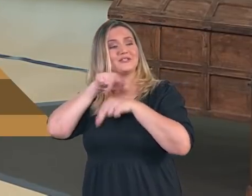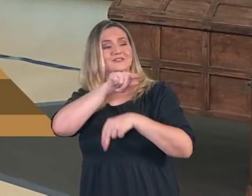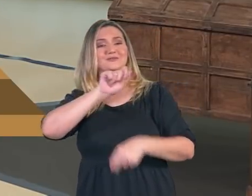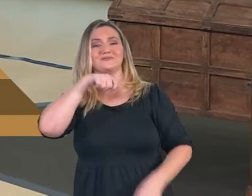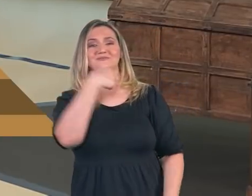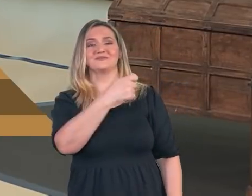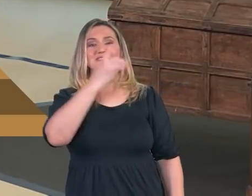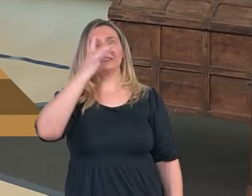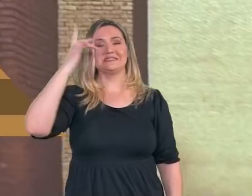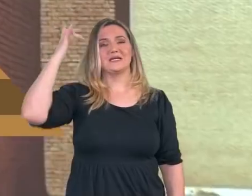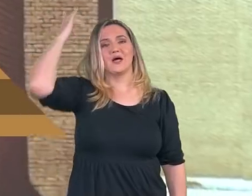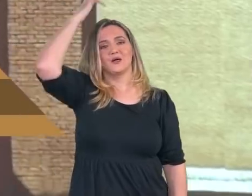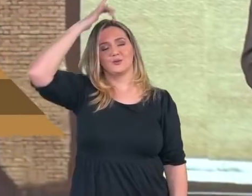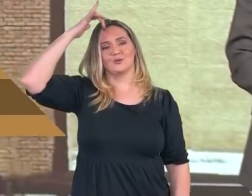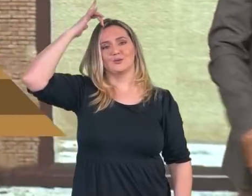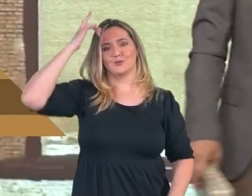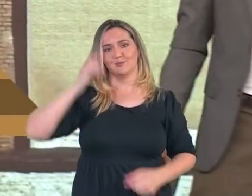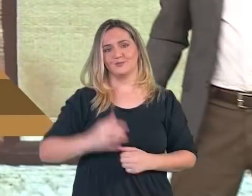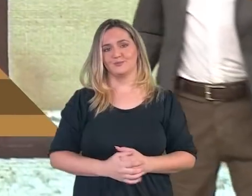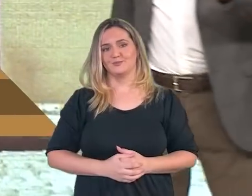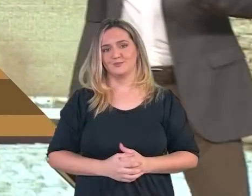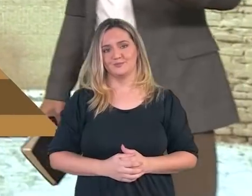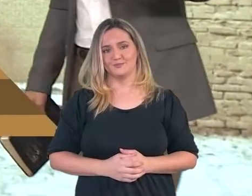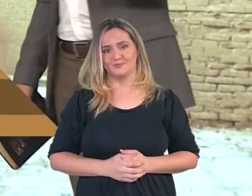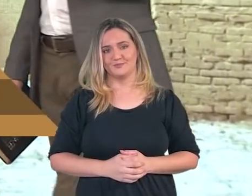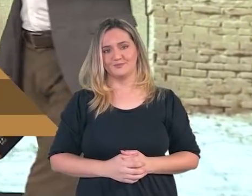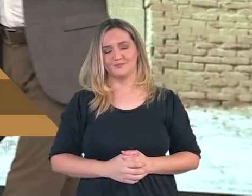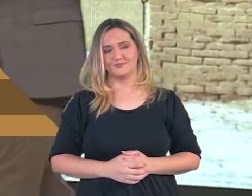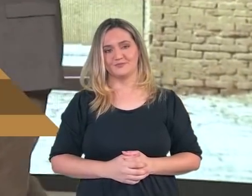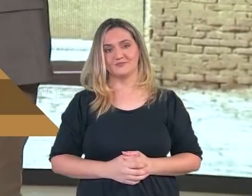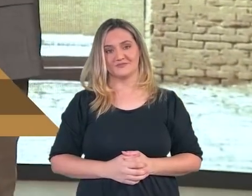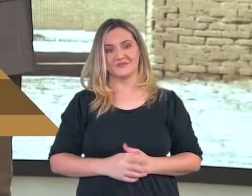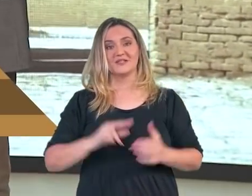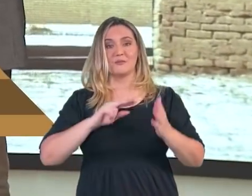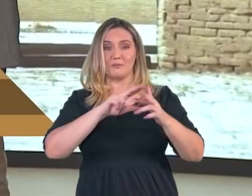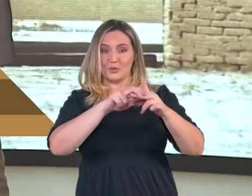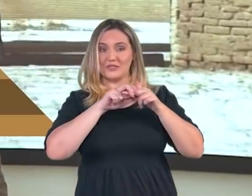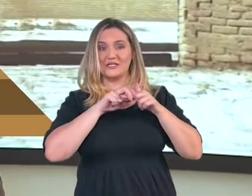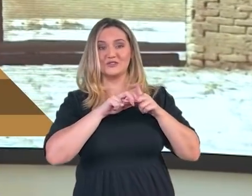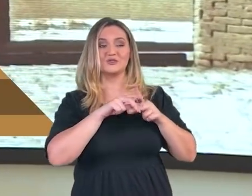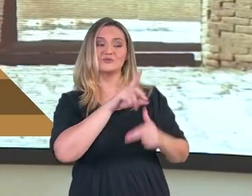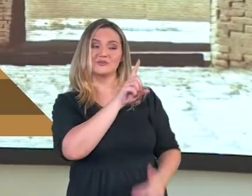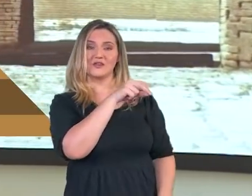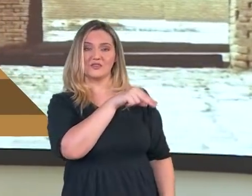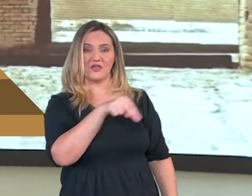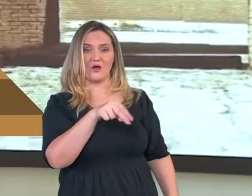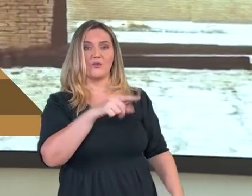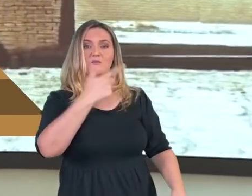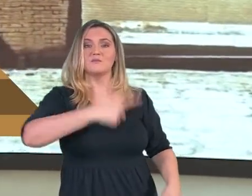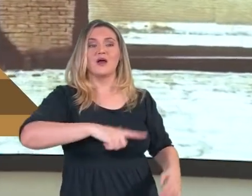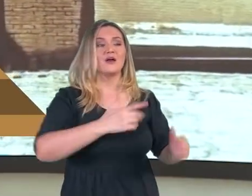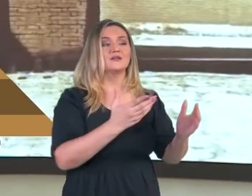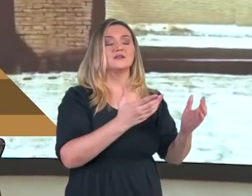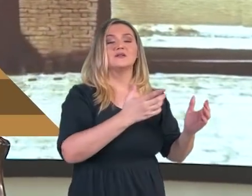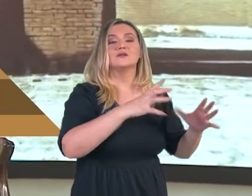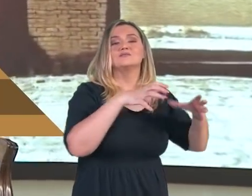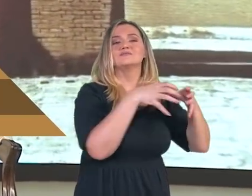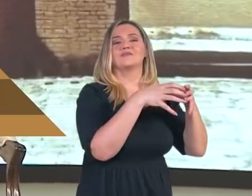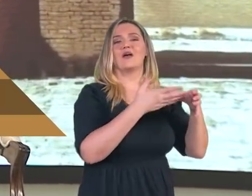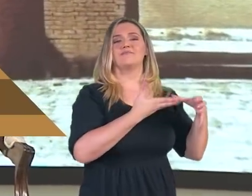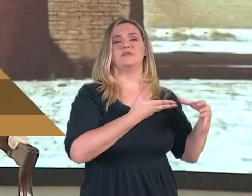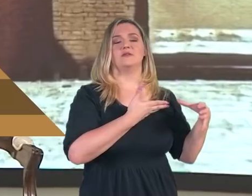santas da Bíblia Sagrada. É assim que entendemos a aprovação do apetite pela qual passaram os jovens hebreus ali na corte